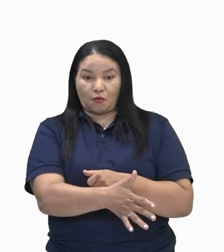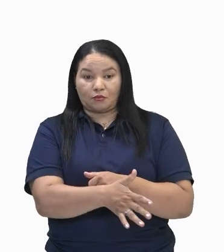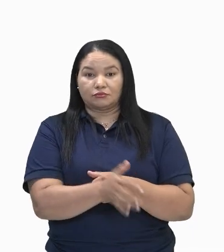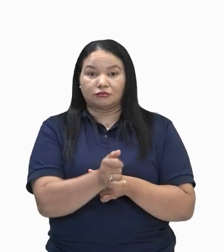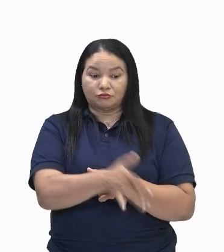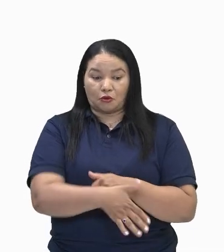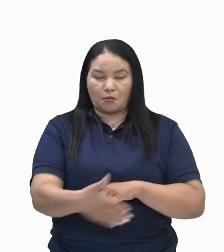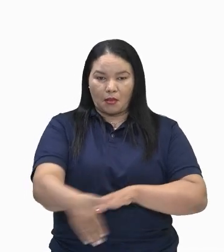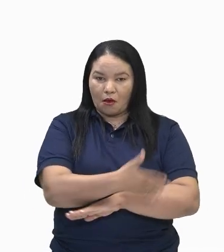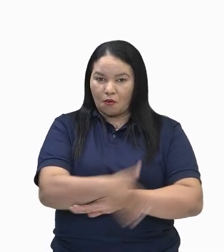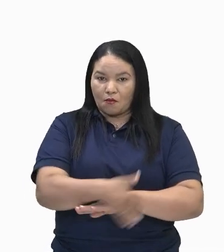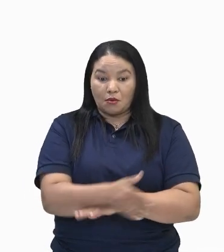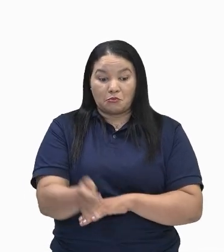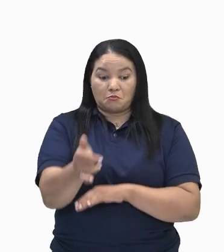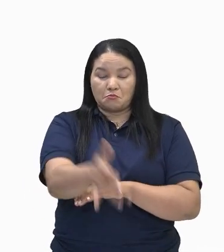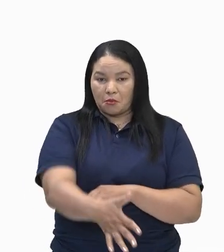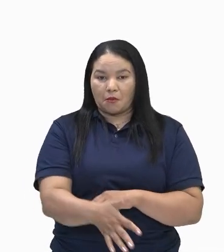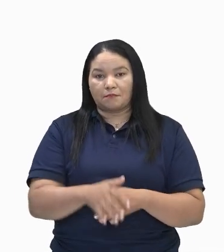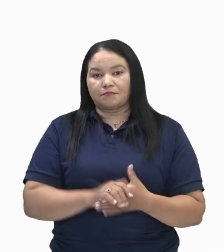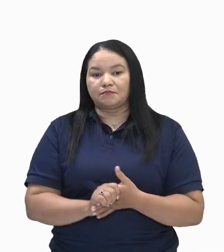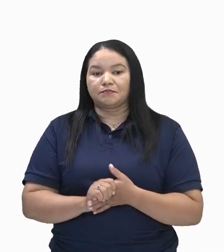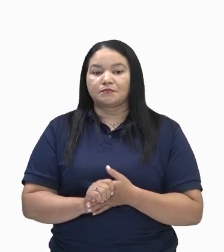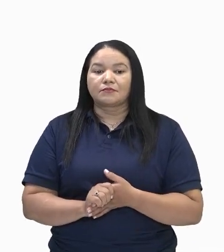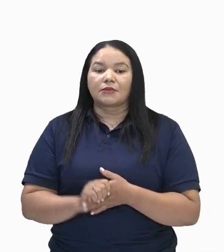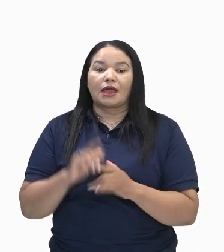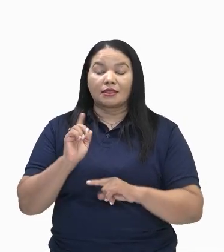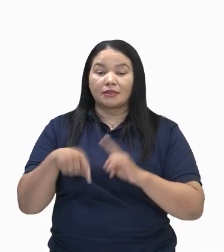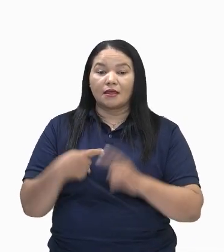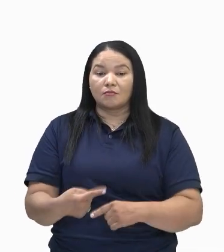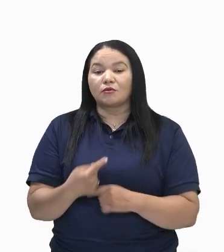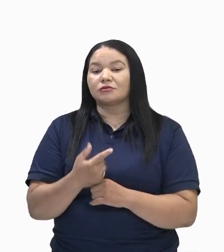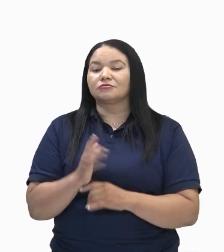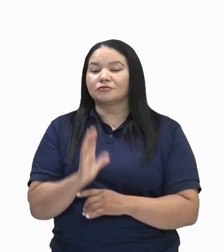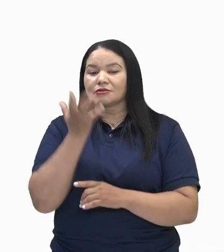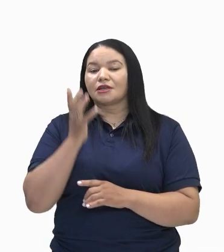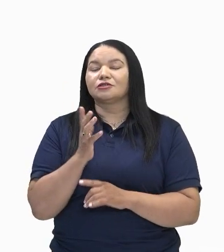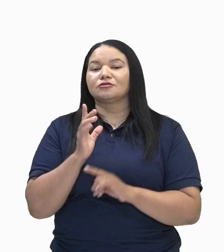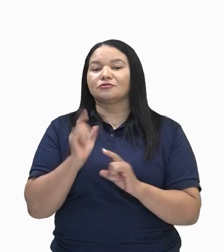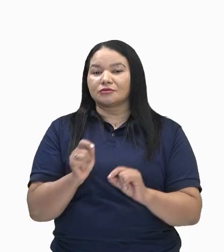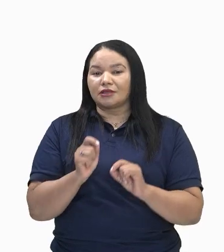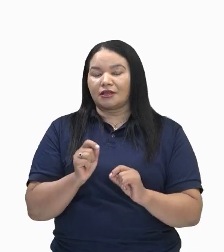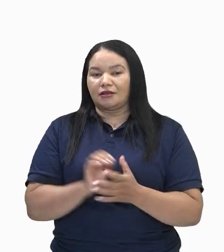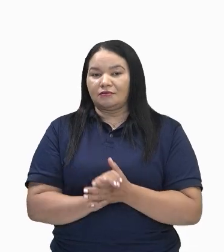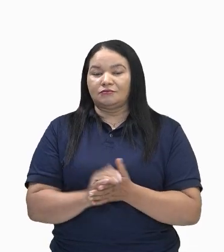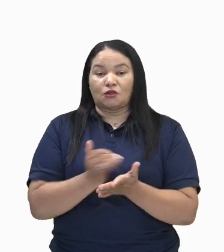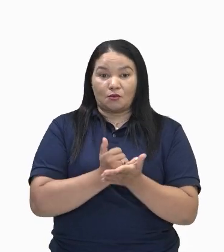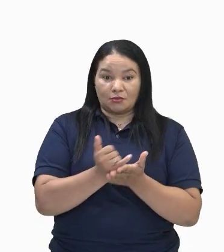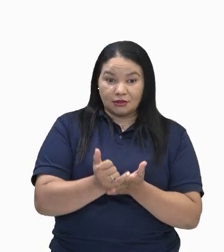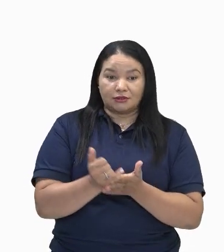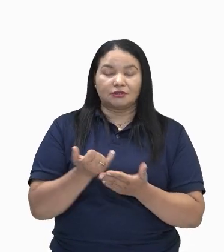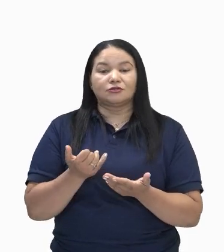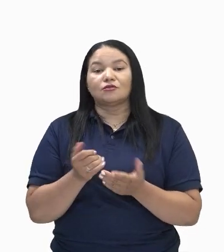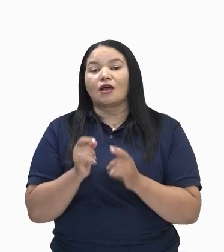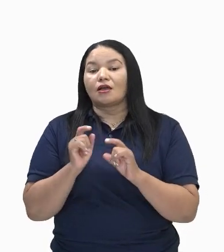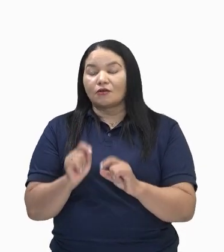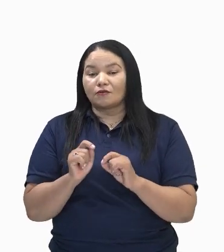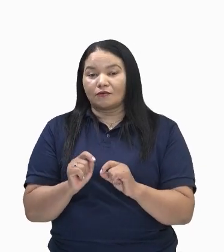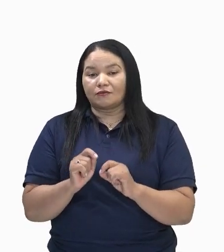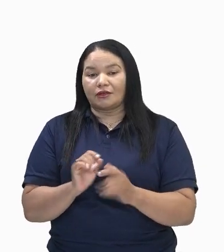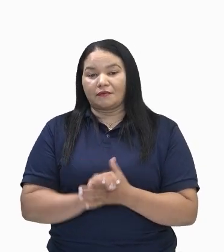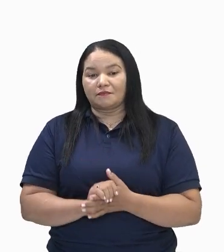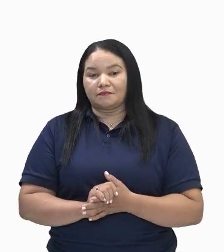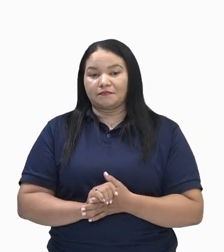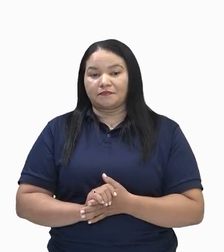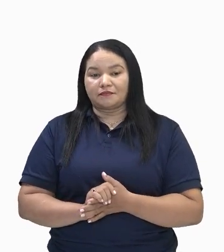da rua, correto? E aí, então, em linhas gerais é esse. Então, qual seria a situação inicial, né? Que são justamente aí